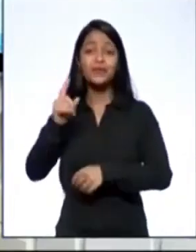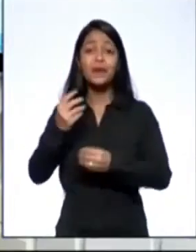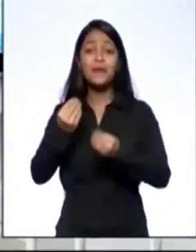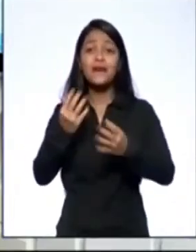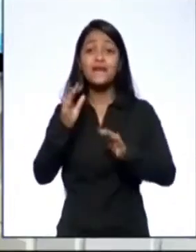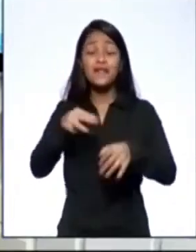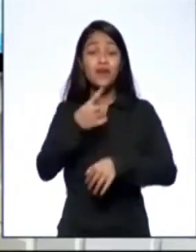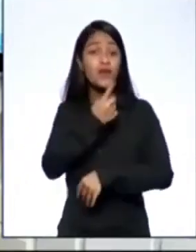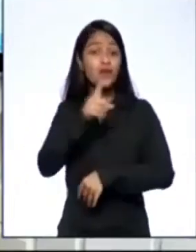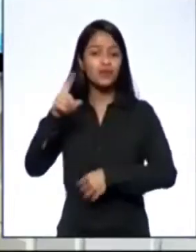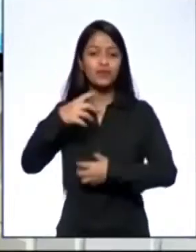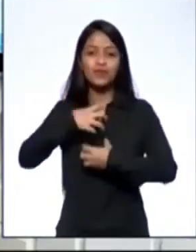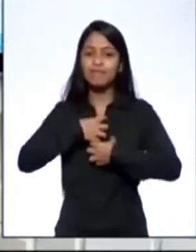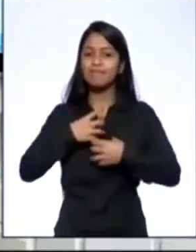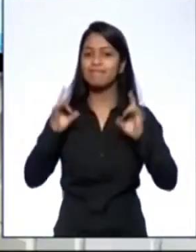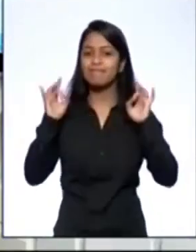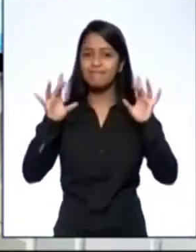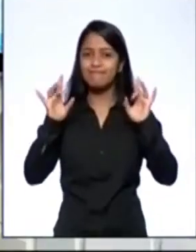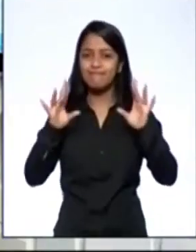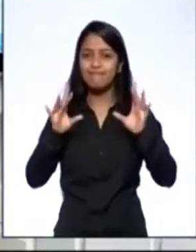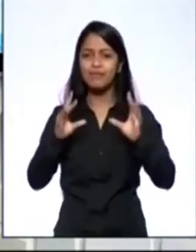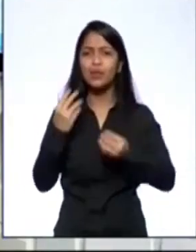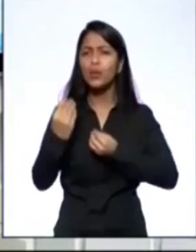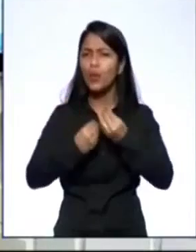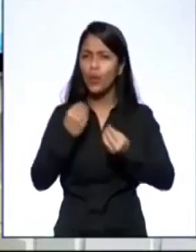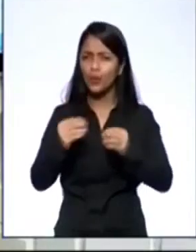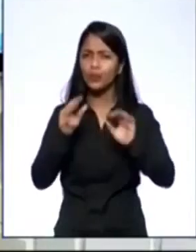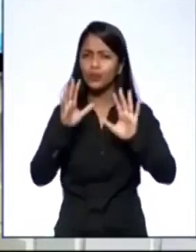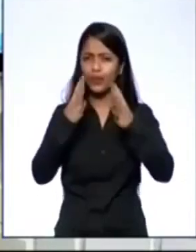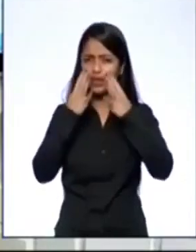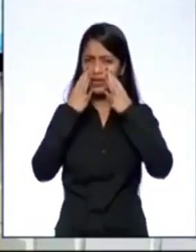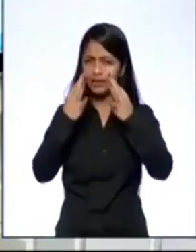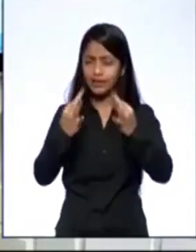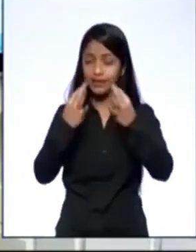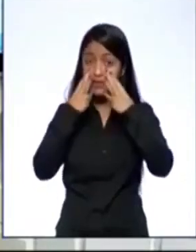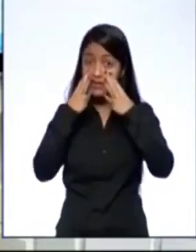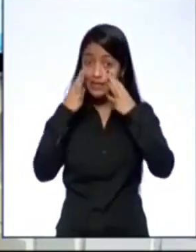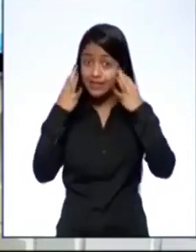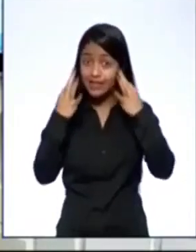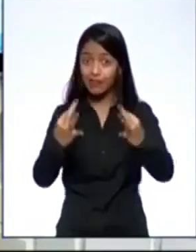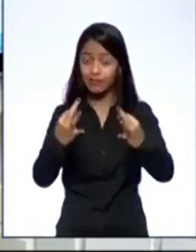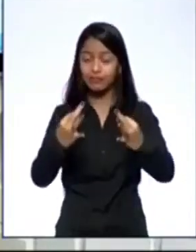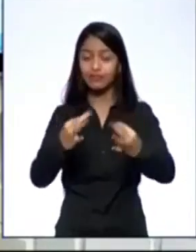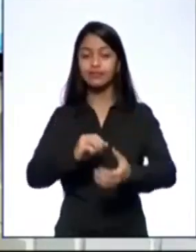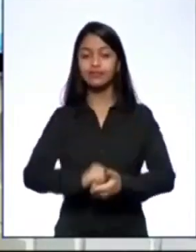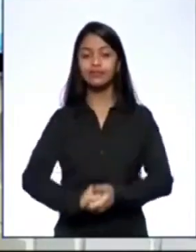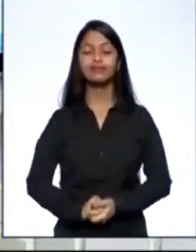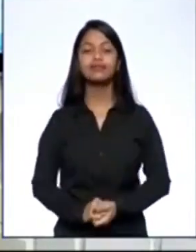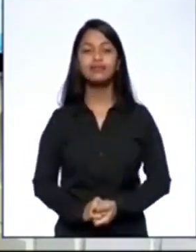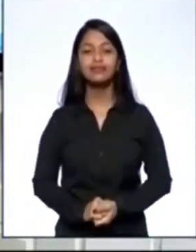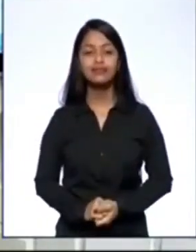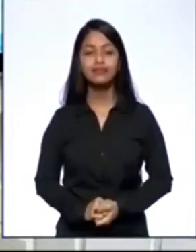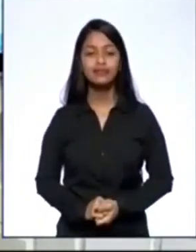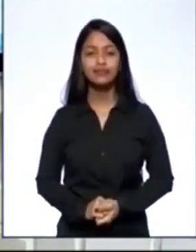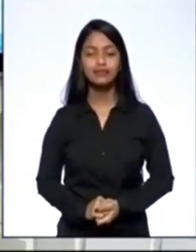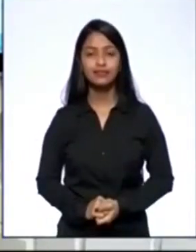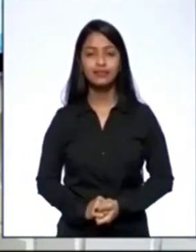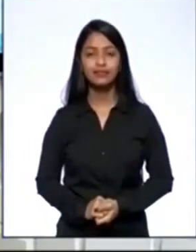fechar com chave de ouro sabe como é que você faz uma extenção já é sexta porque essa atenção para terminar Ó